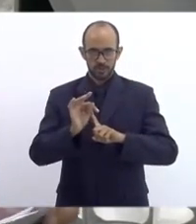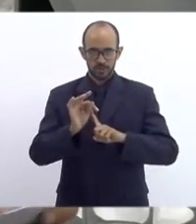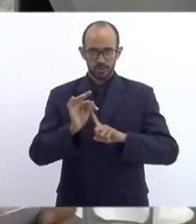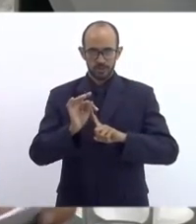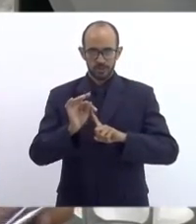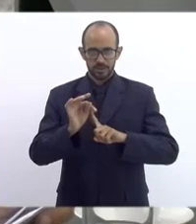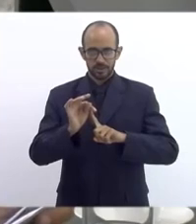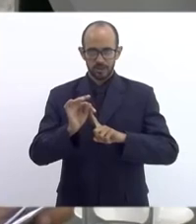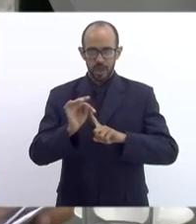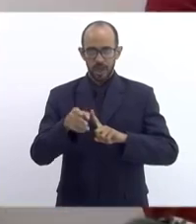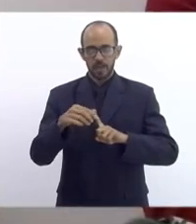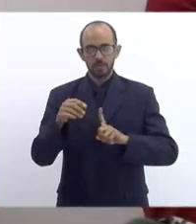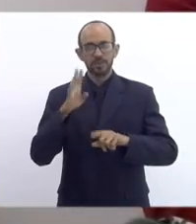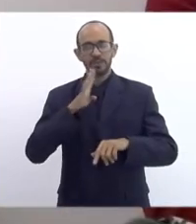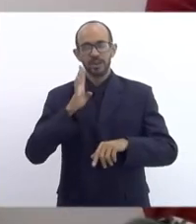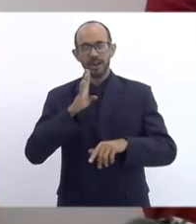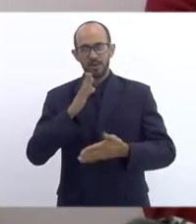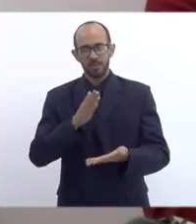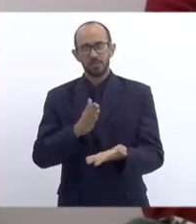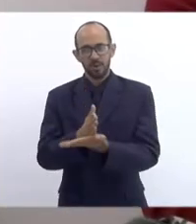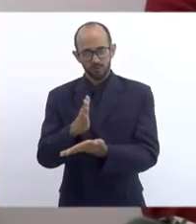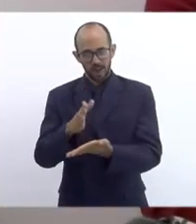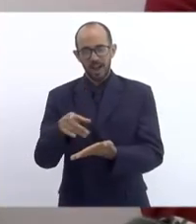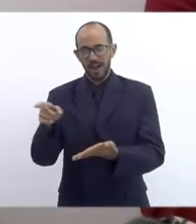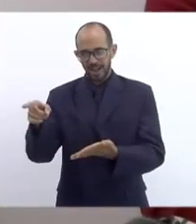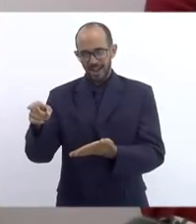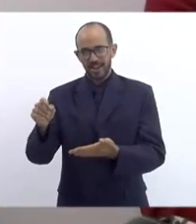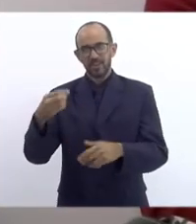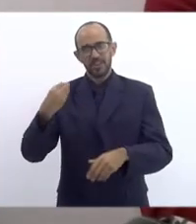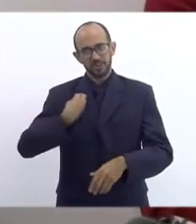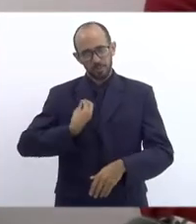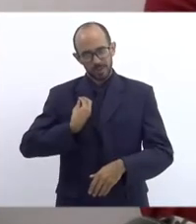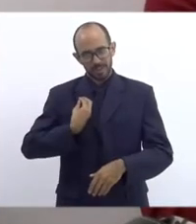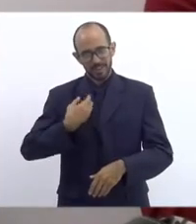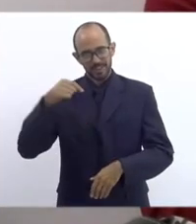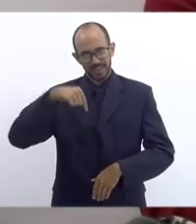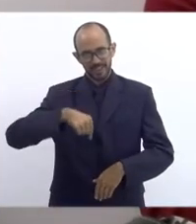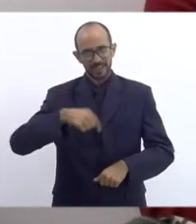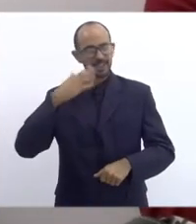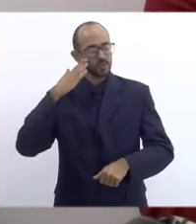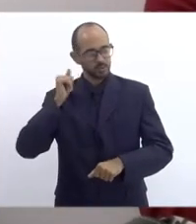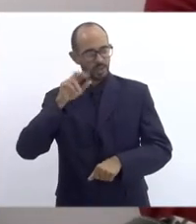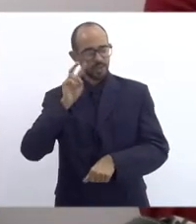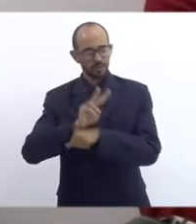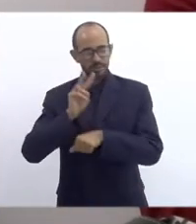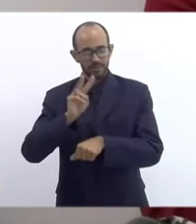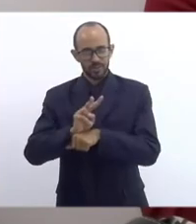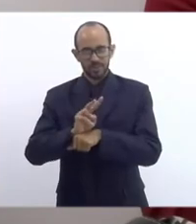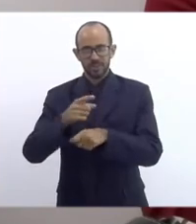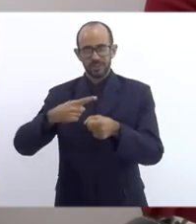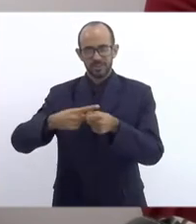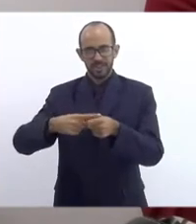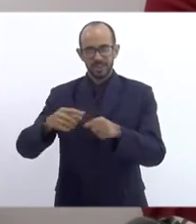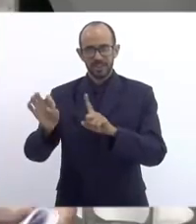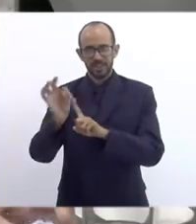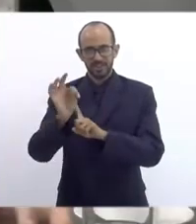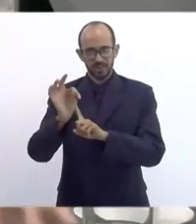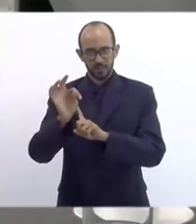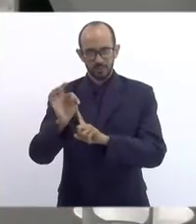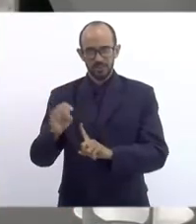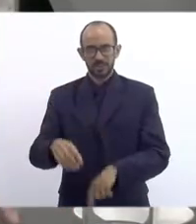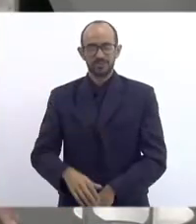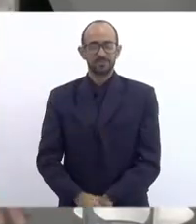Muito bacana aprovarmos aqui o projeto, passarmos o projeto com a sua presença aqui, que eu sei que é um defensor da cidade de Teresópolis. É